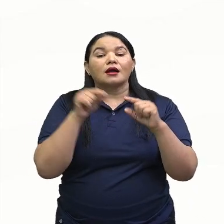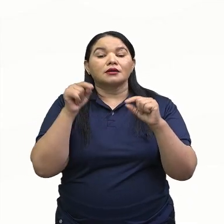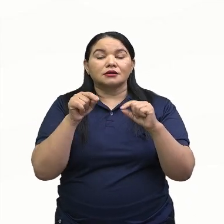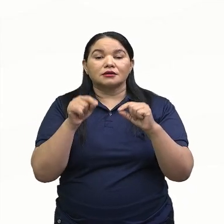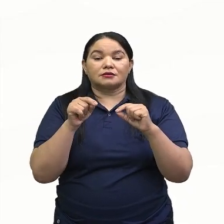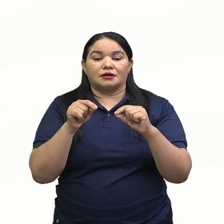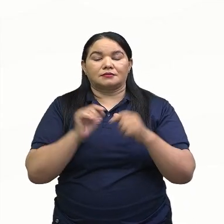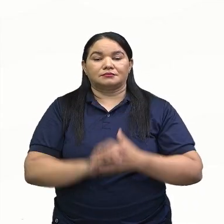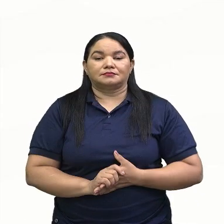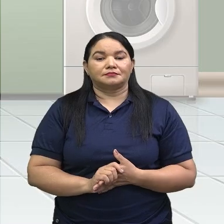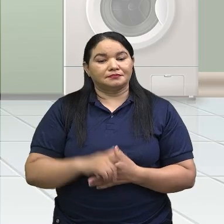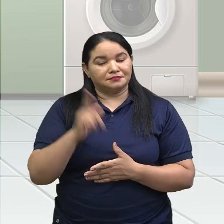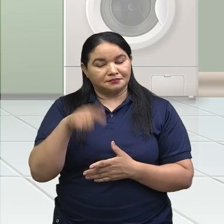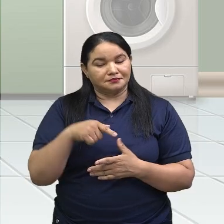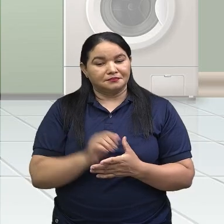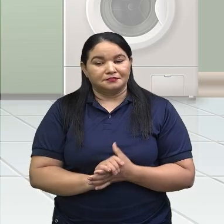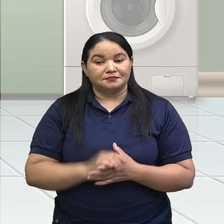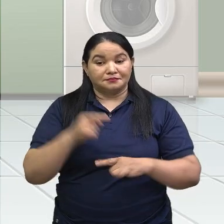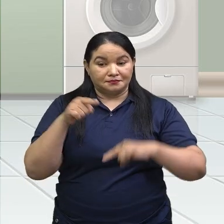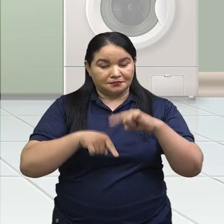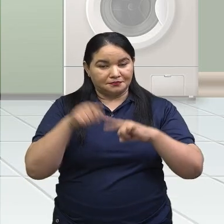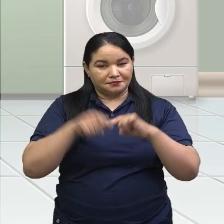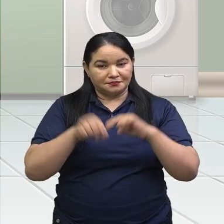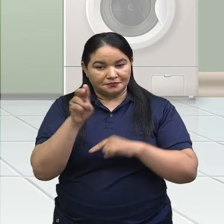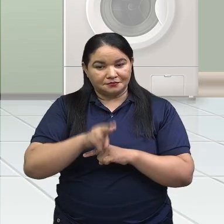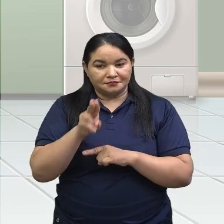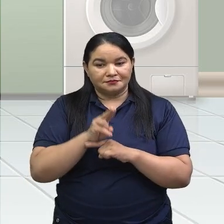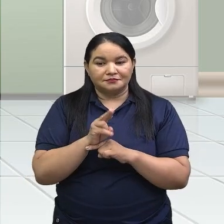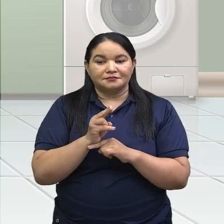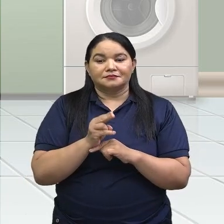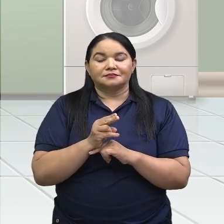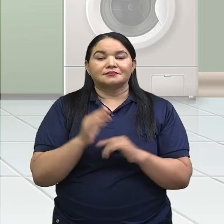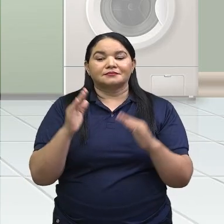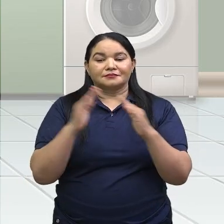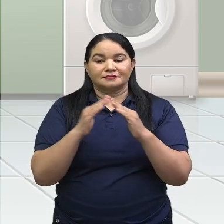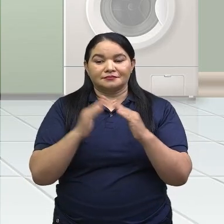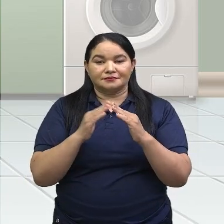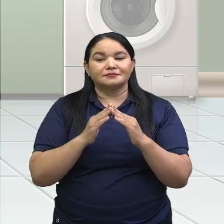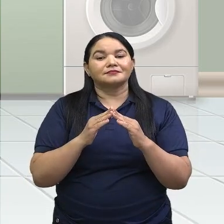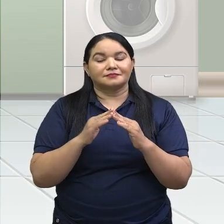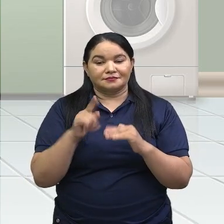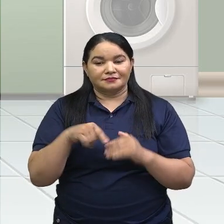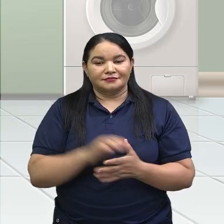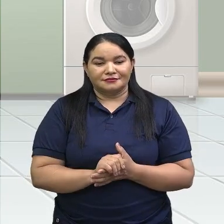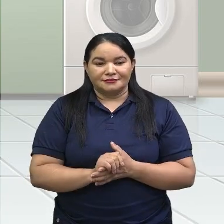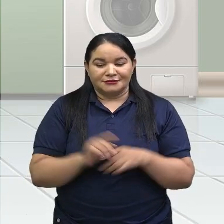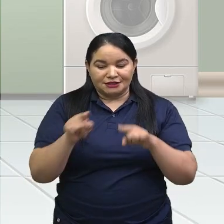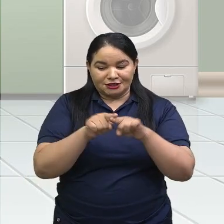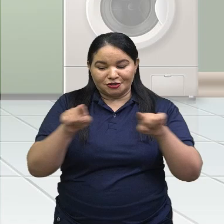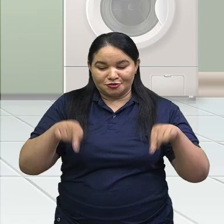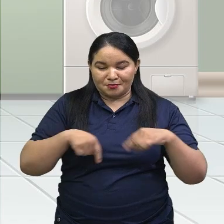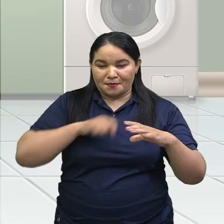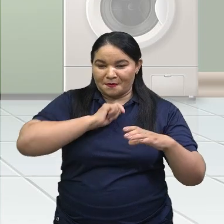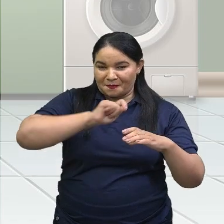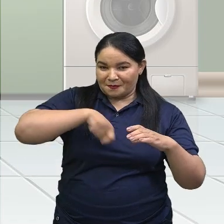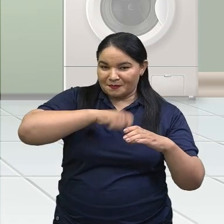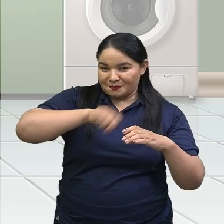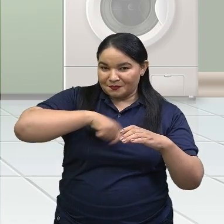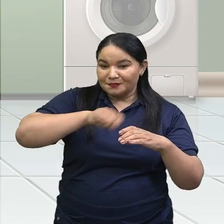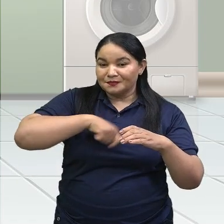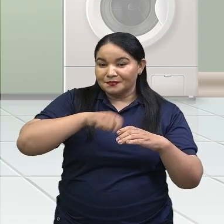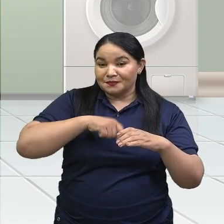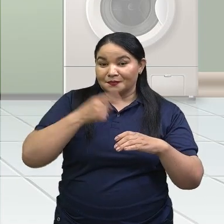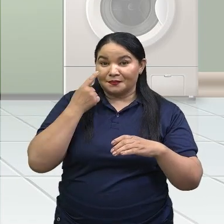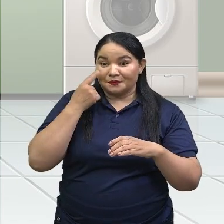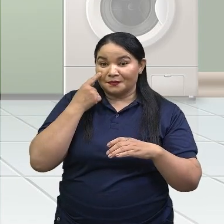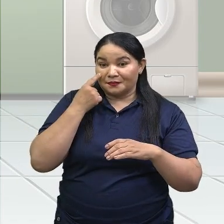do que um eletrodoméstico, como nós estamos aqui, ó. Por isso que estamos na cozinha, porque o simples fato de eu